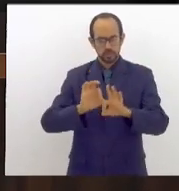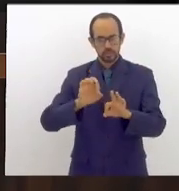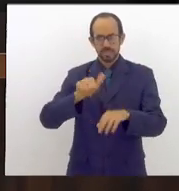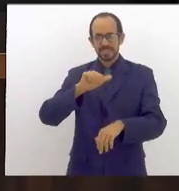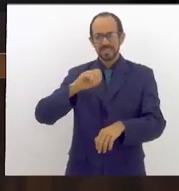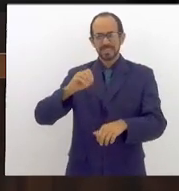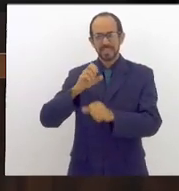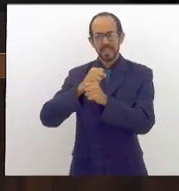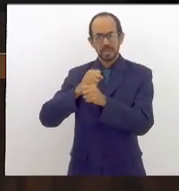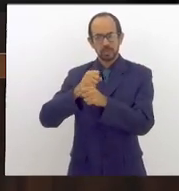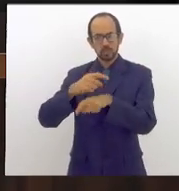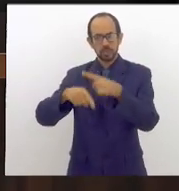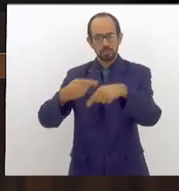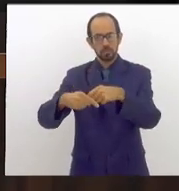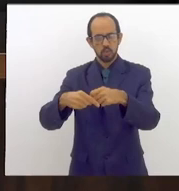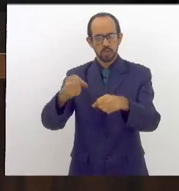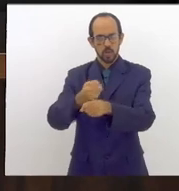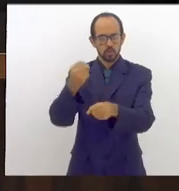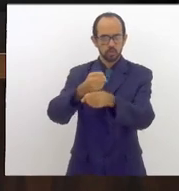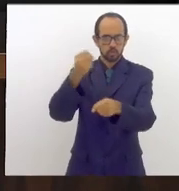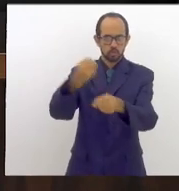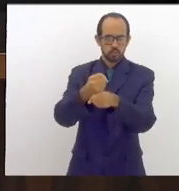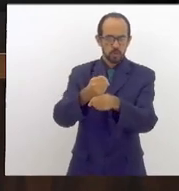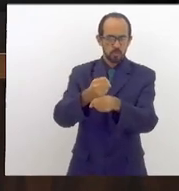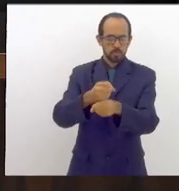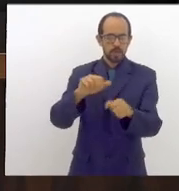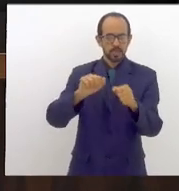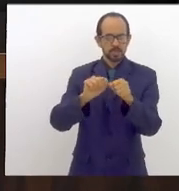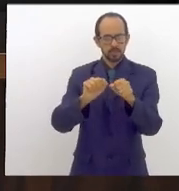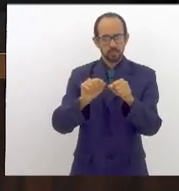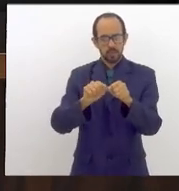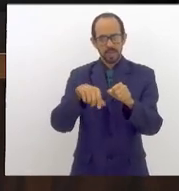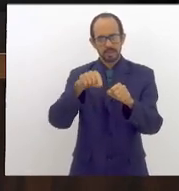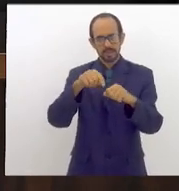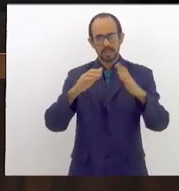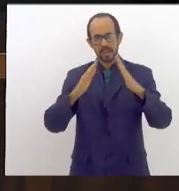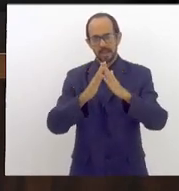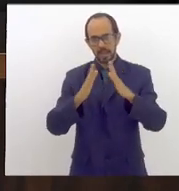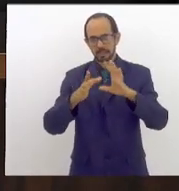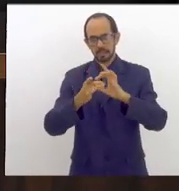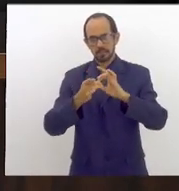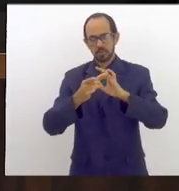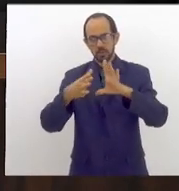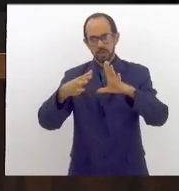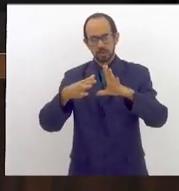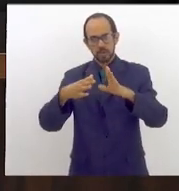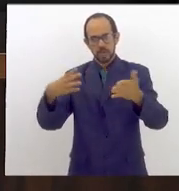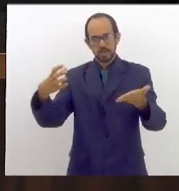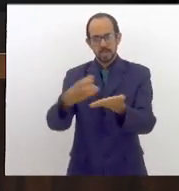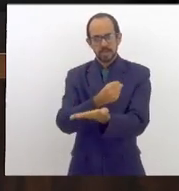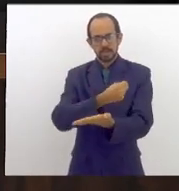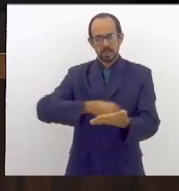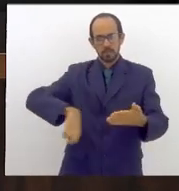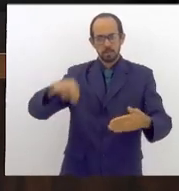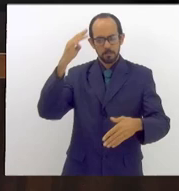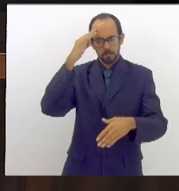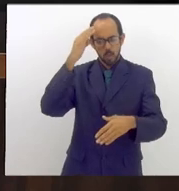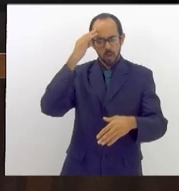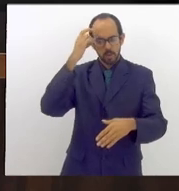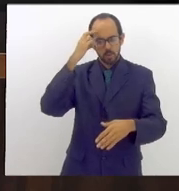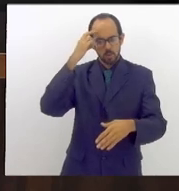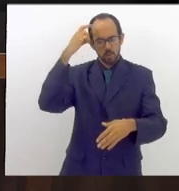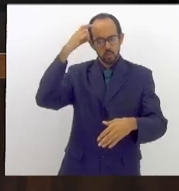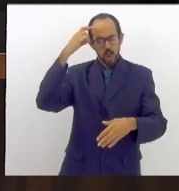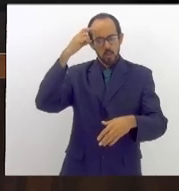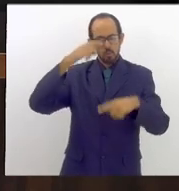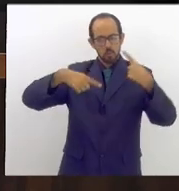anos depois do início da sua construção para que possa se transformar na casa da Democracia resgatando a memória cultural e política do estado